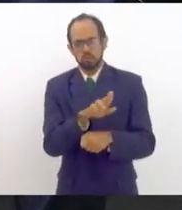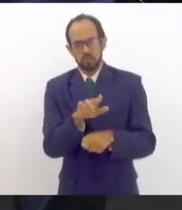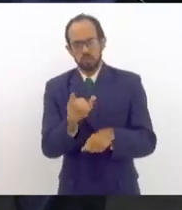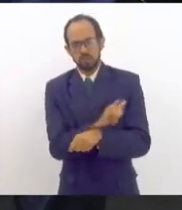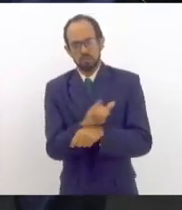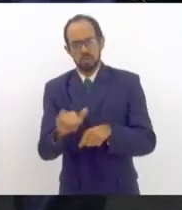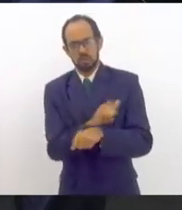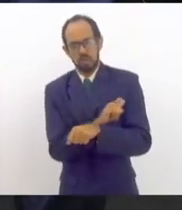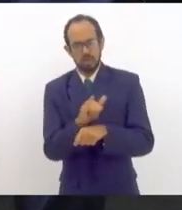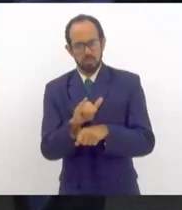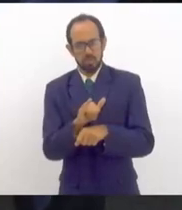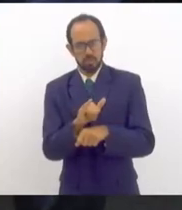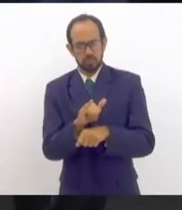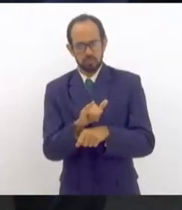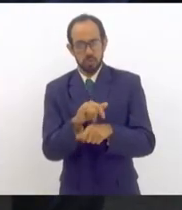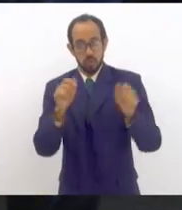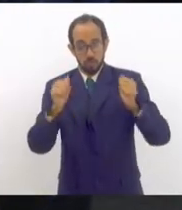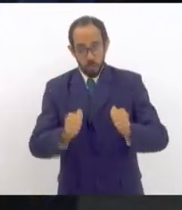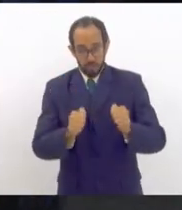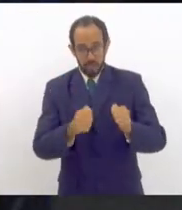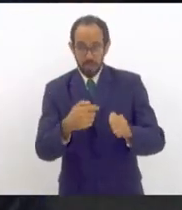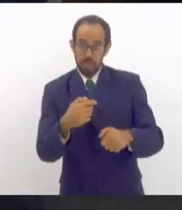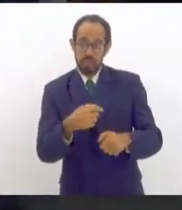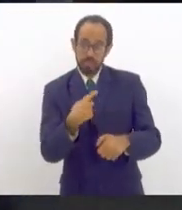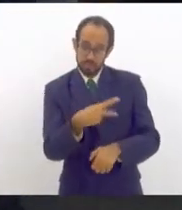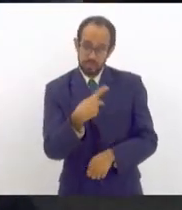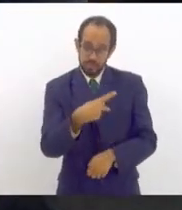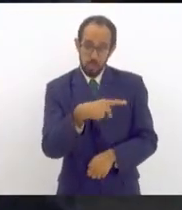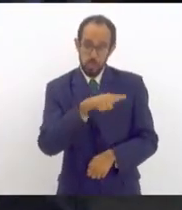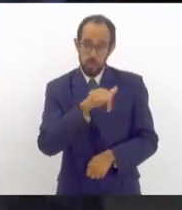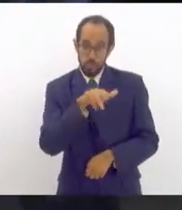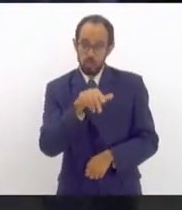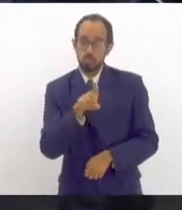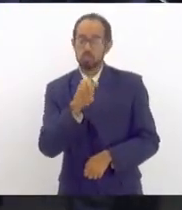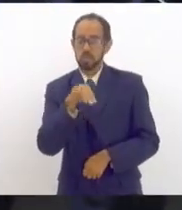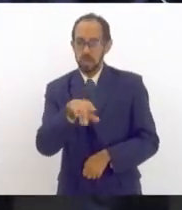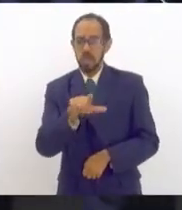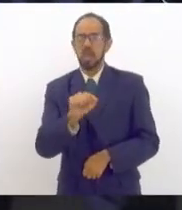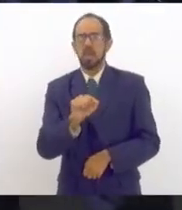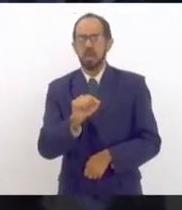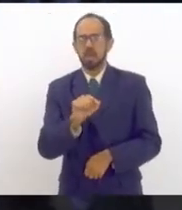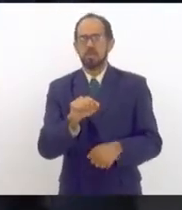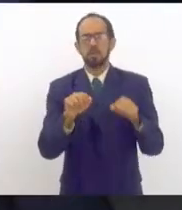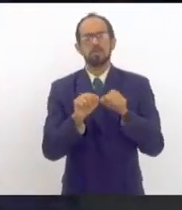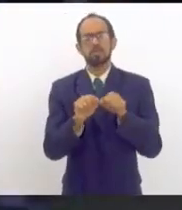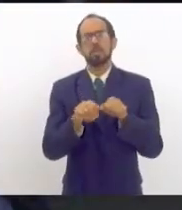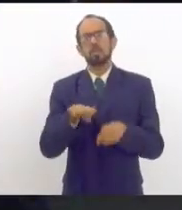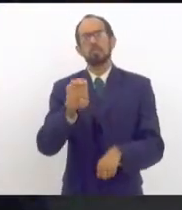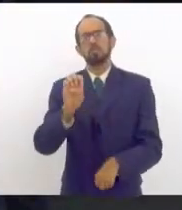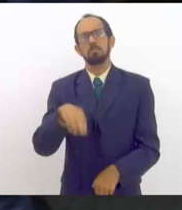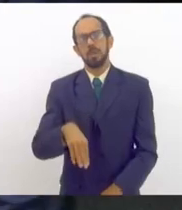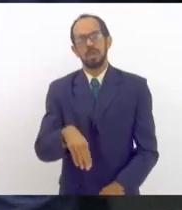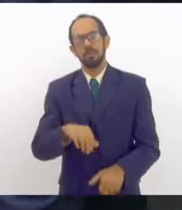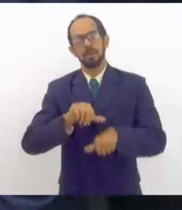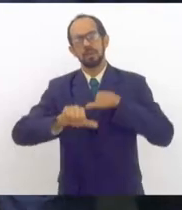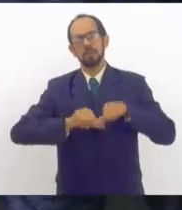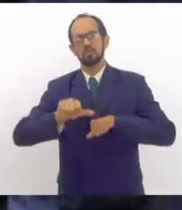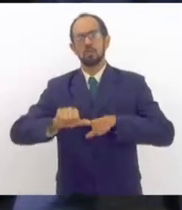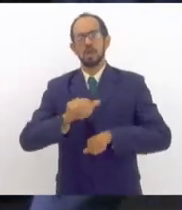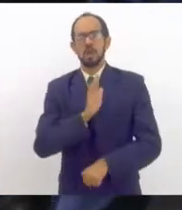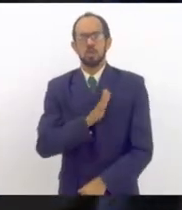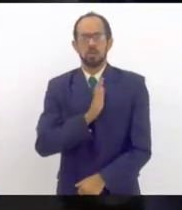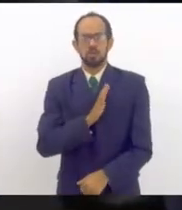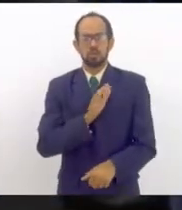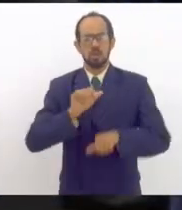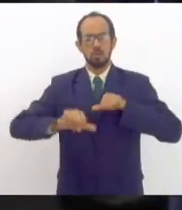este poder que você tem Ludmila para fazer o bem para transformar corações para mudar